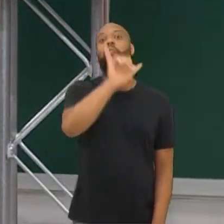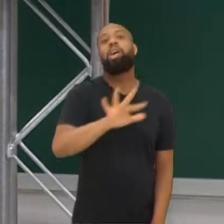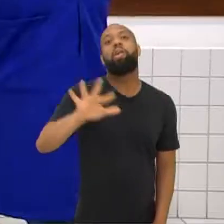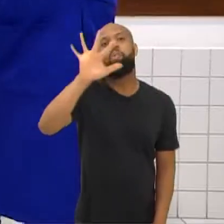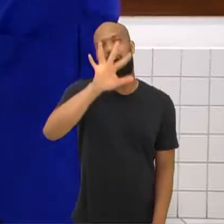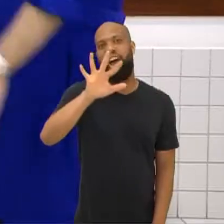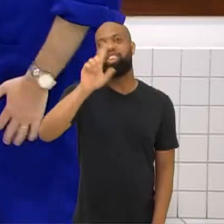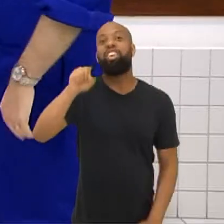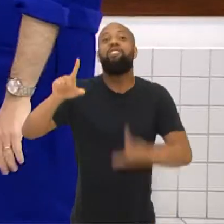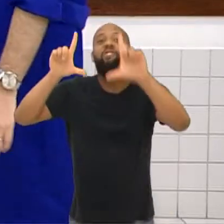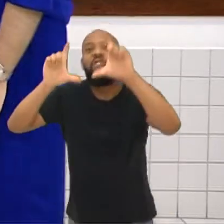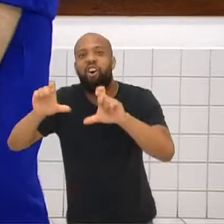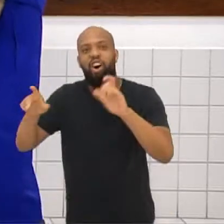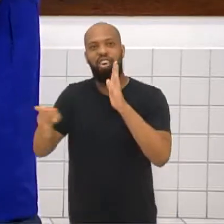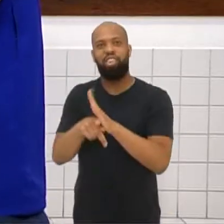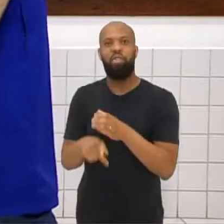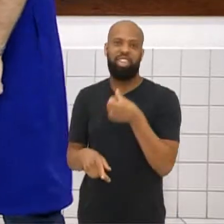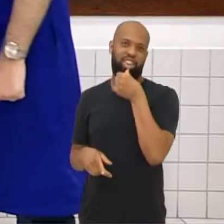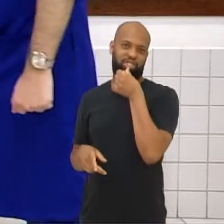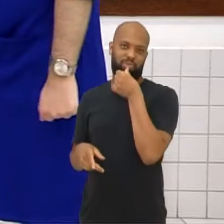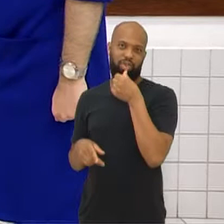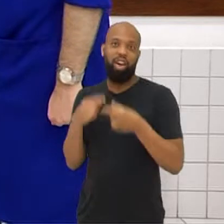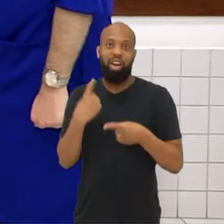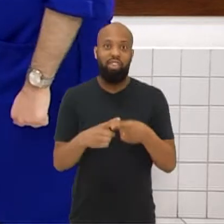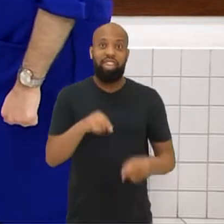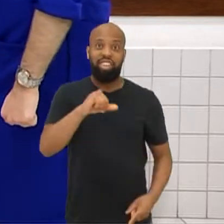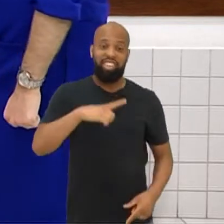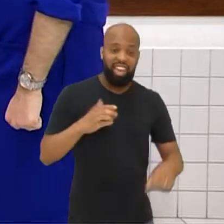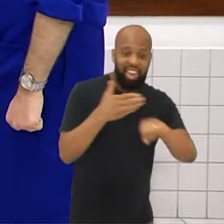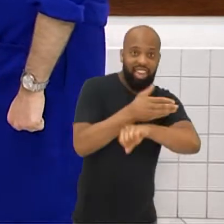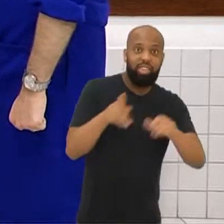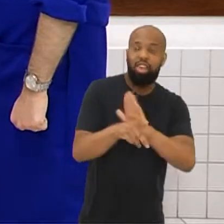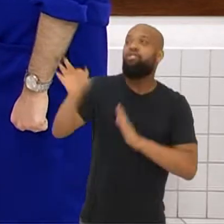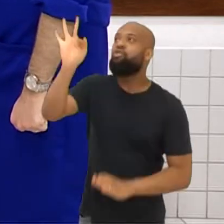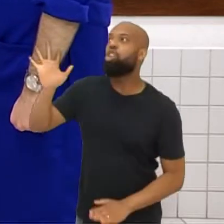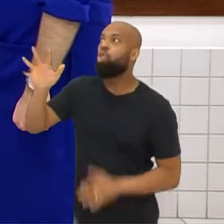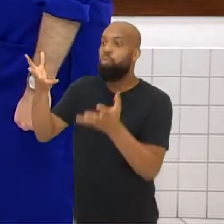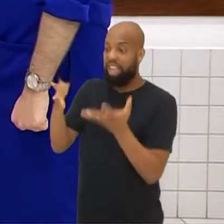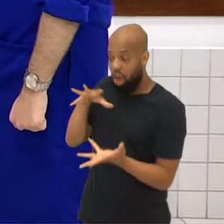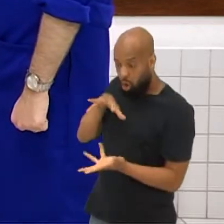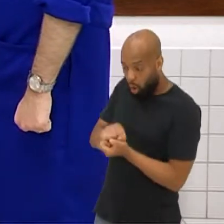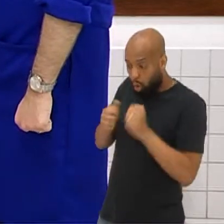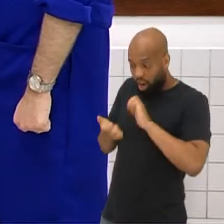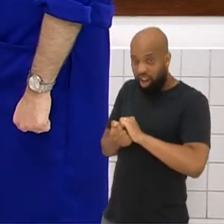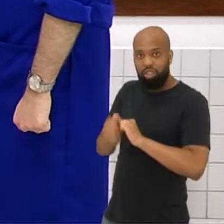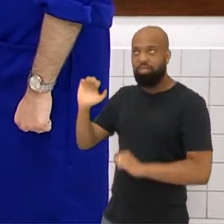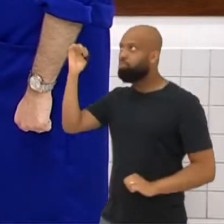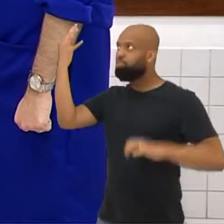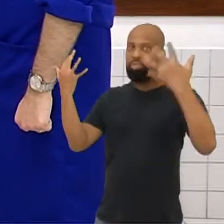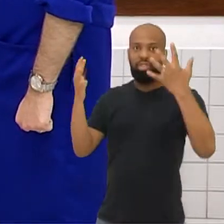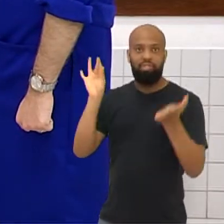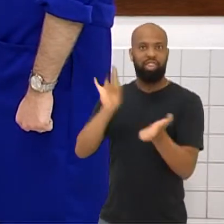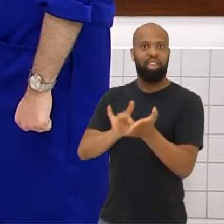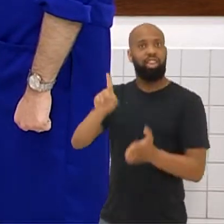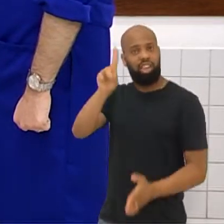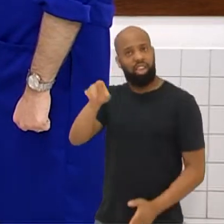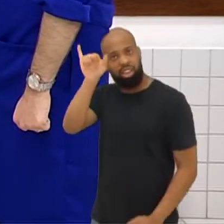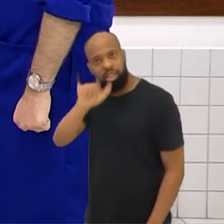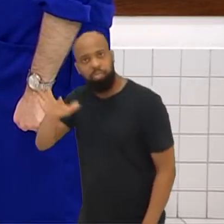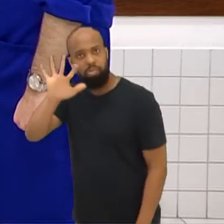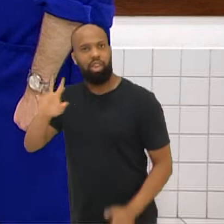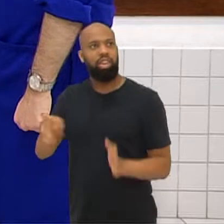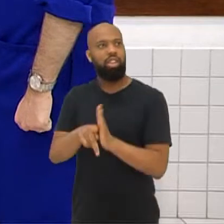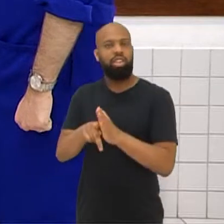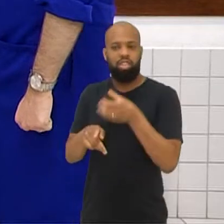cachimbo, exato. Ou seja, quando a gente vai à fenomenologia, a gente busca o fenômeno. Qual é o fenômeno que está aqui? A imagem do cachimbo,